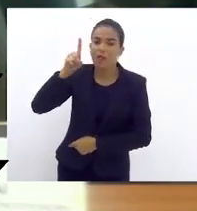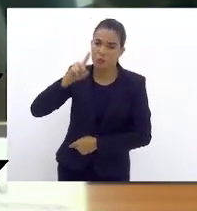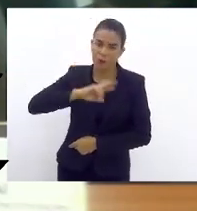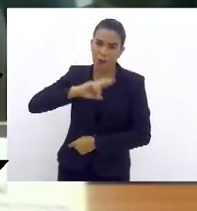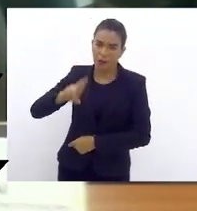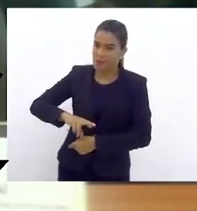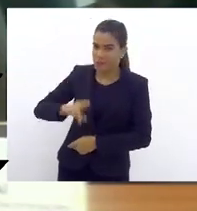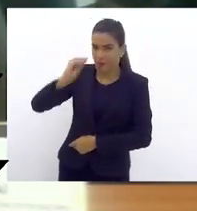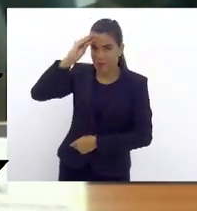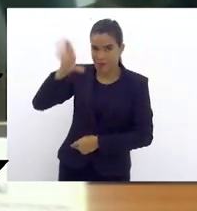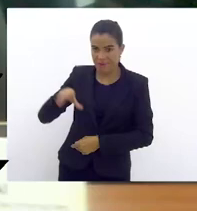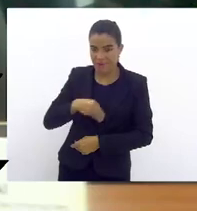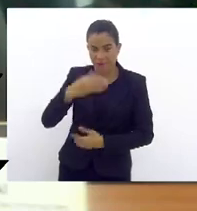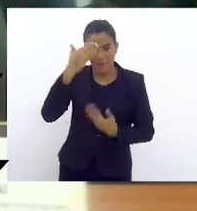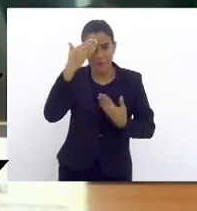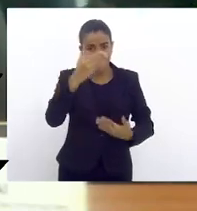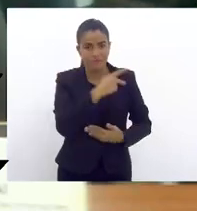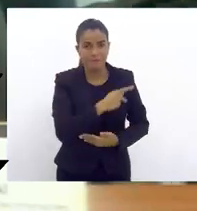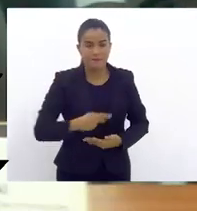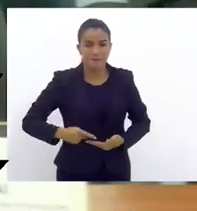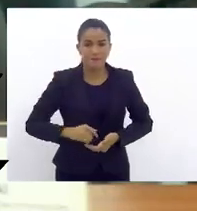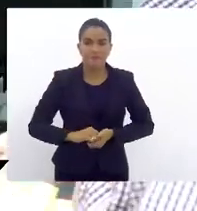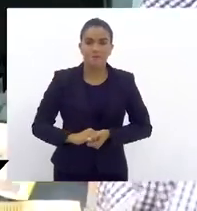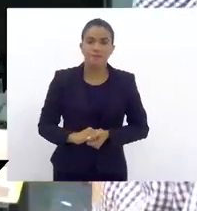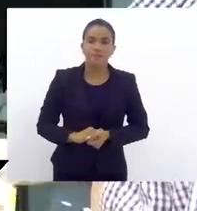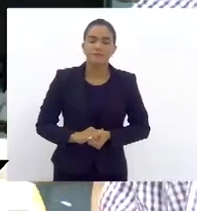nossas religiosidades muito obrigada presidente